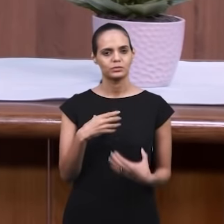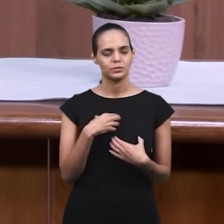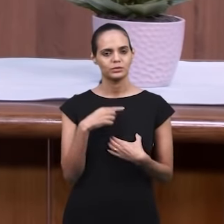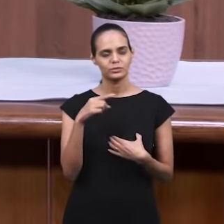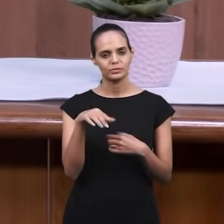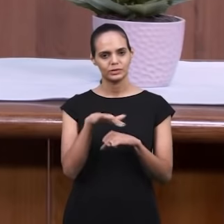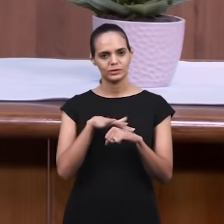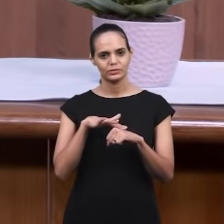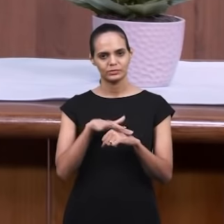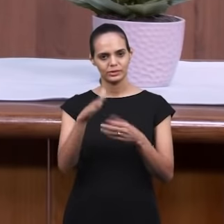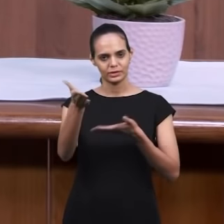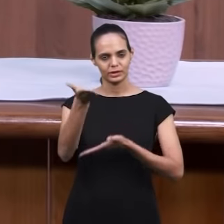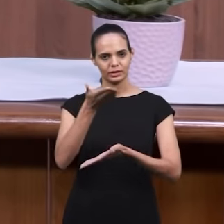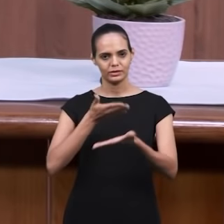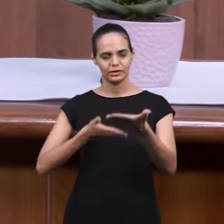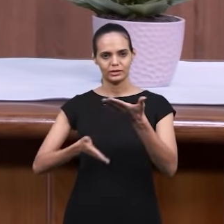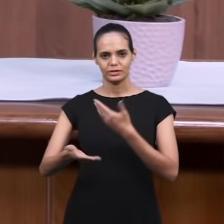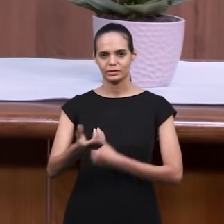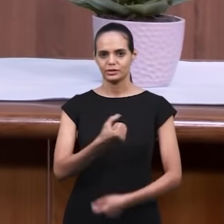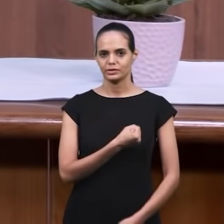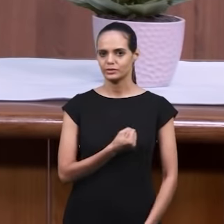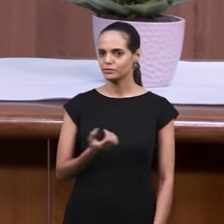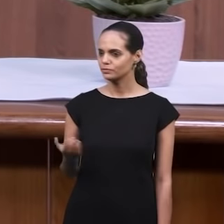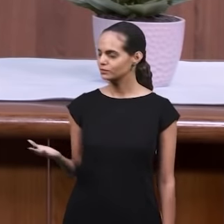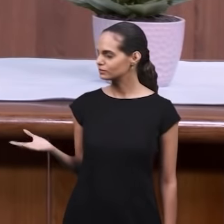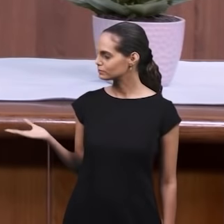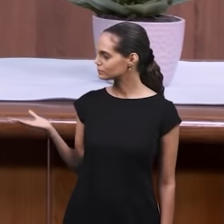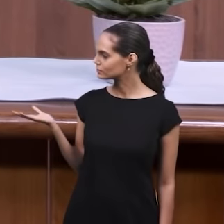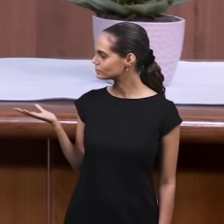conosco através desse número que está aparecendo na tela,